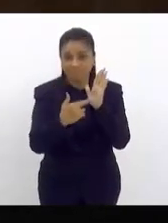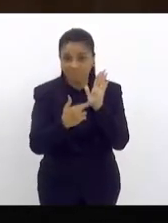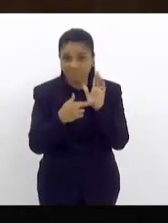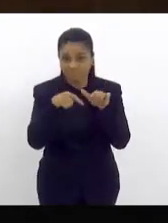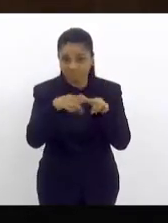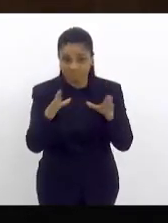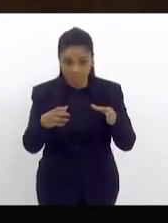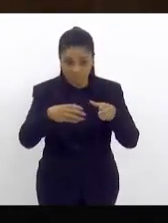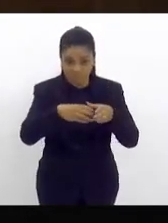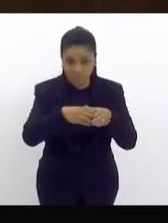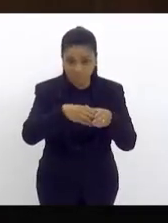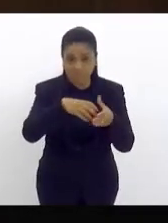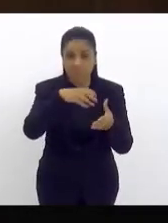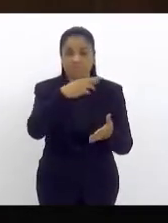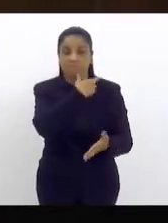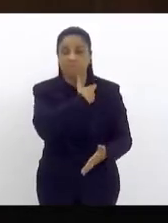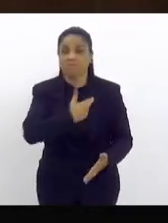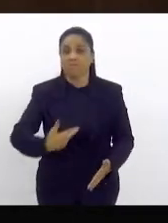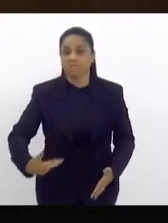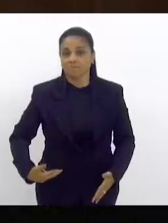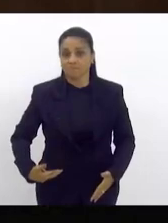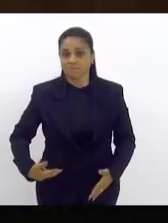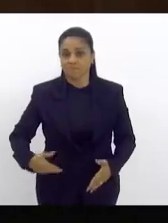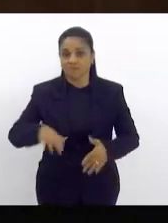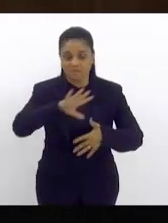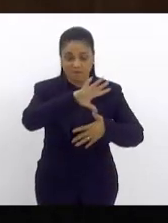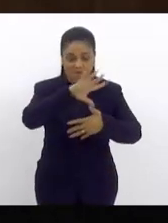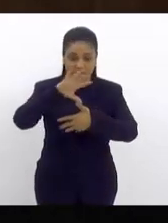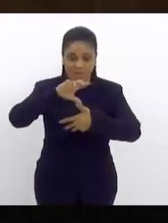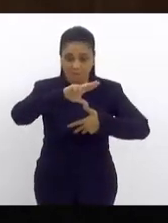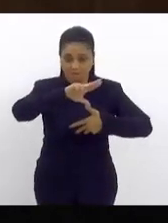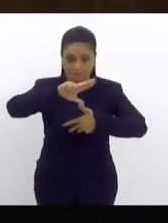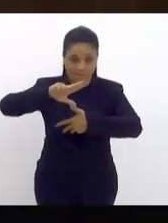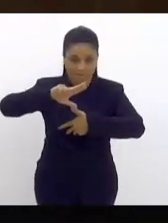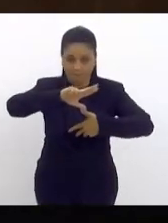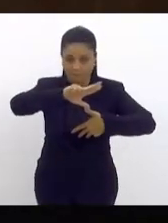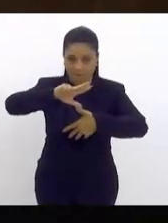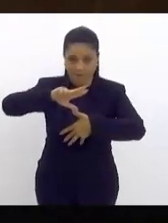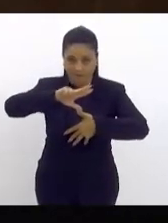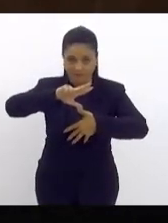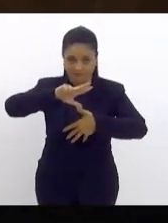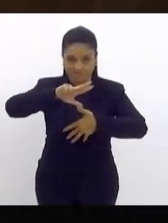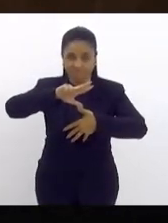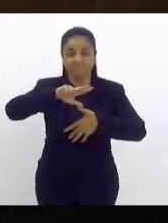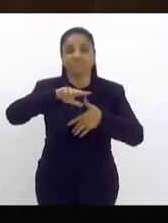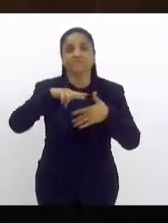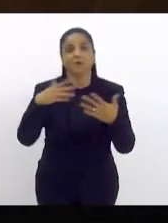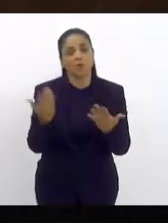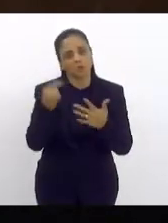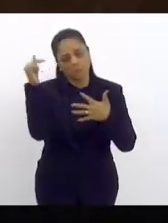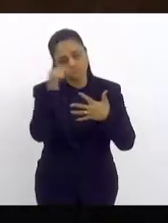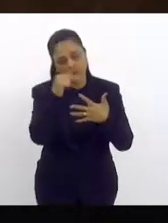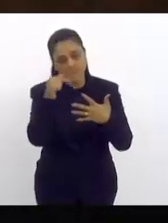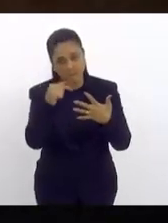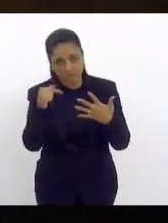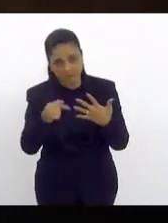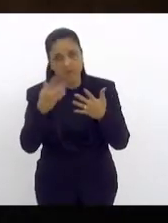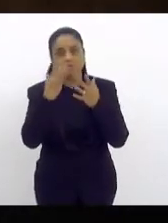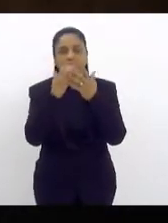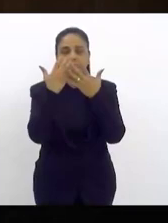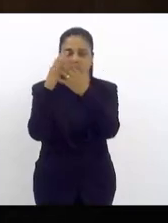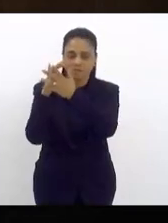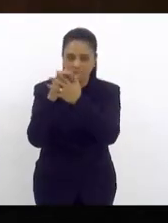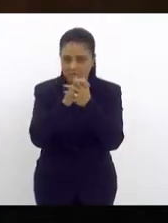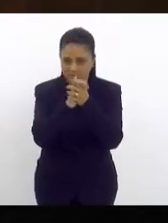aqui na gelatina Então é só fazer essas pontuações mais uma vez parabenizar não